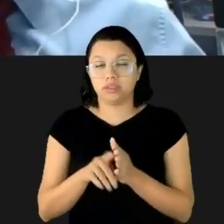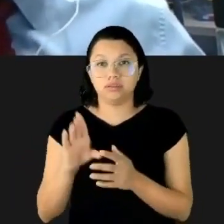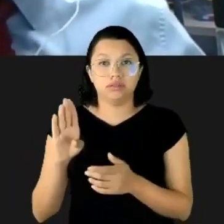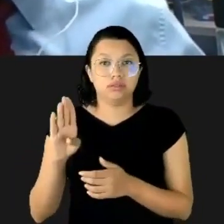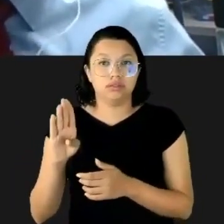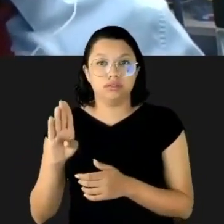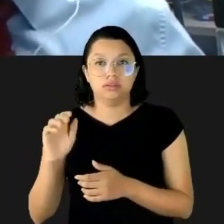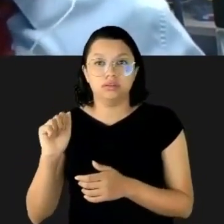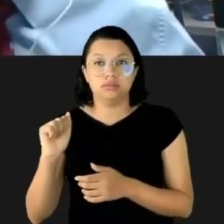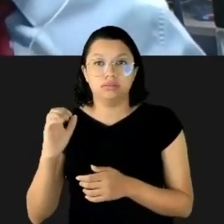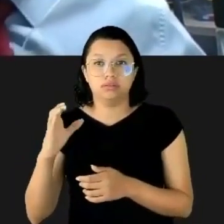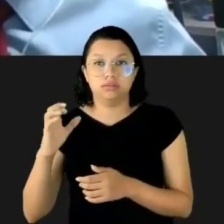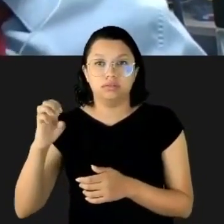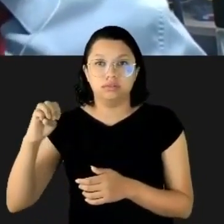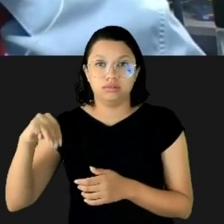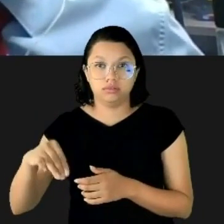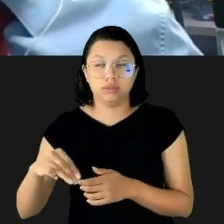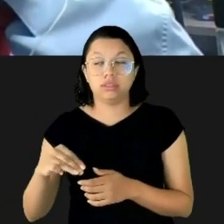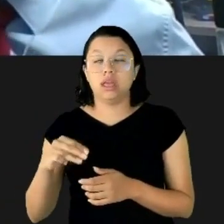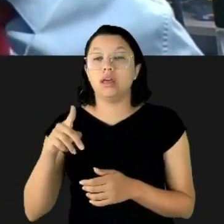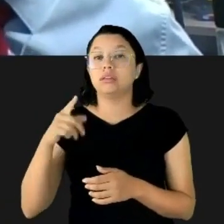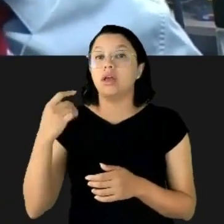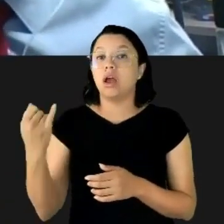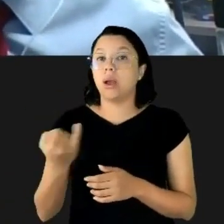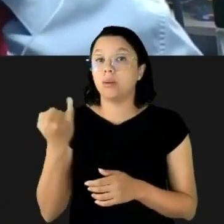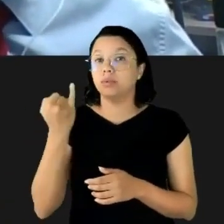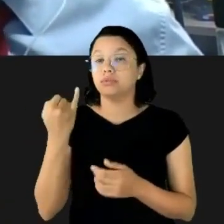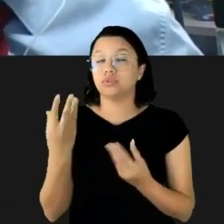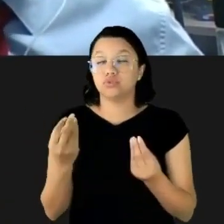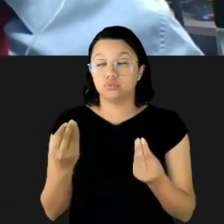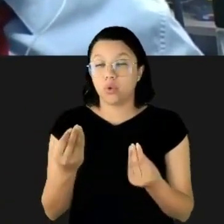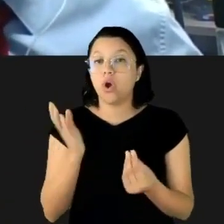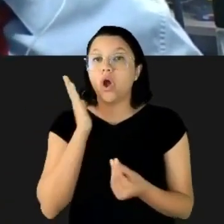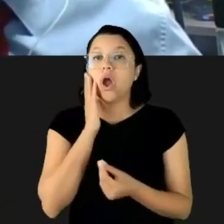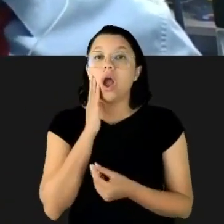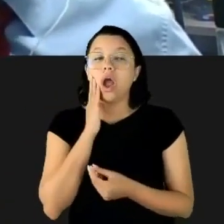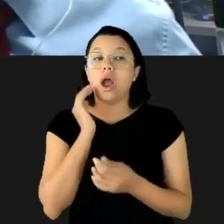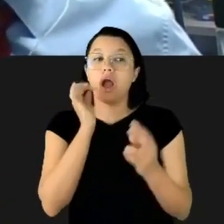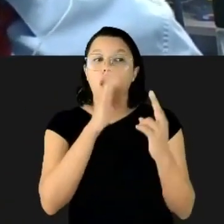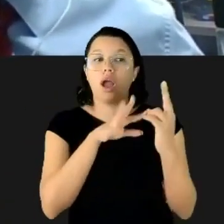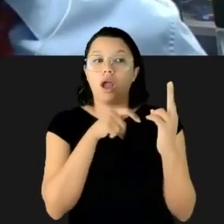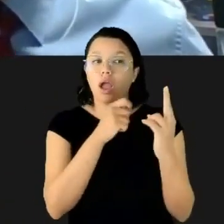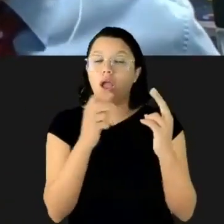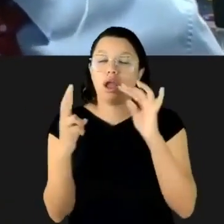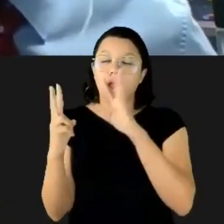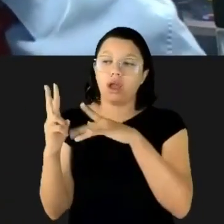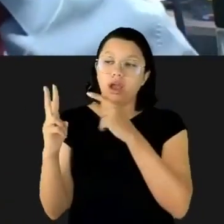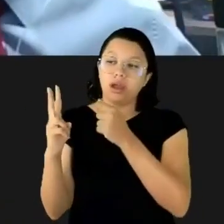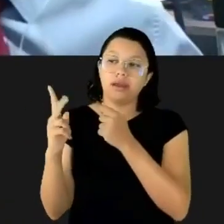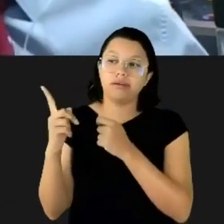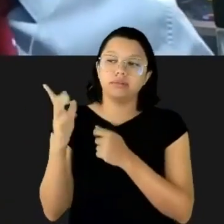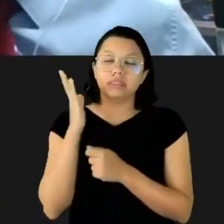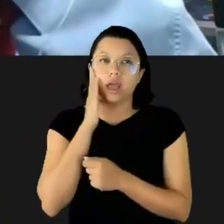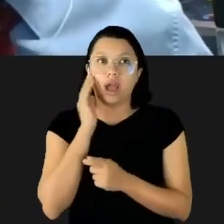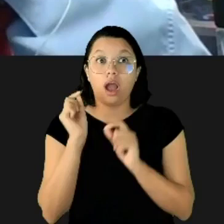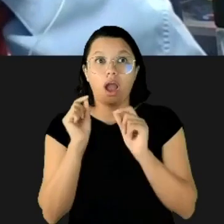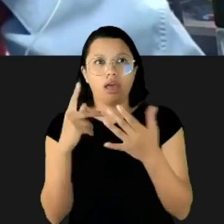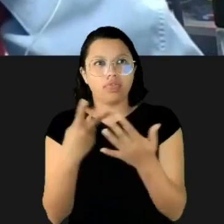as comunicações são importantíssimas para saber as partes terem ciência do que está